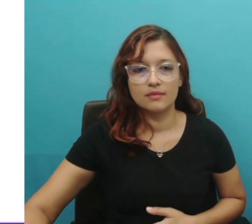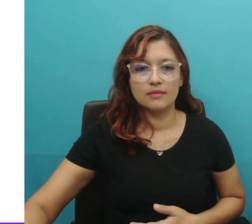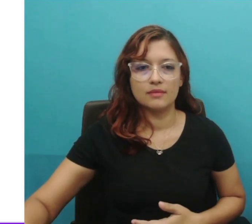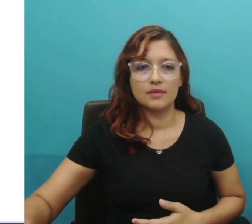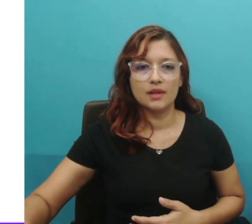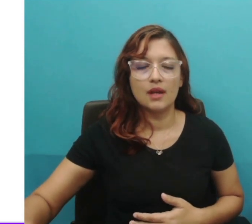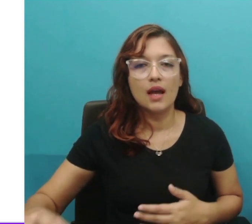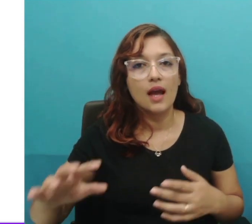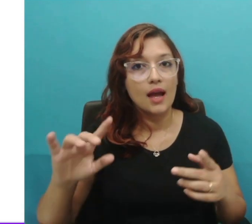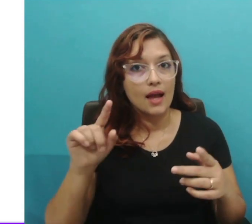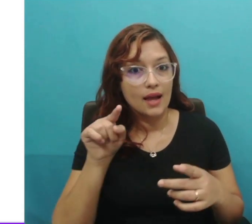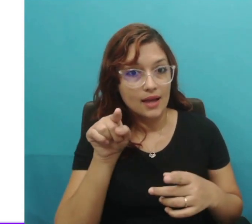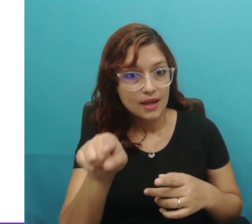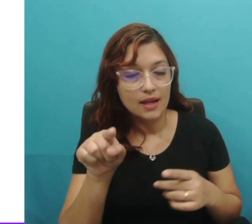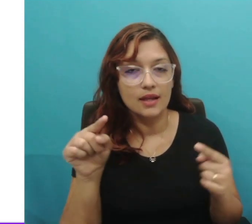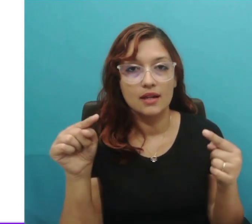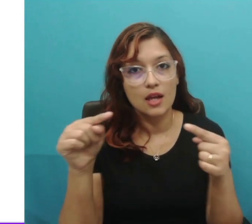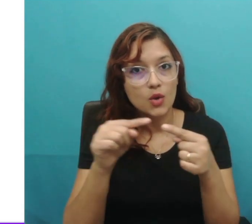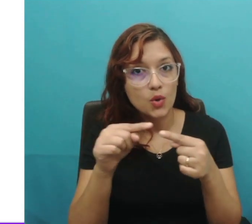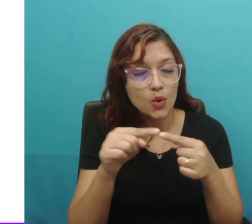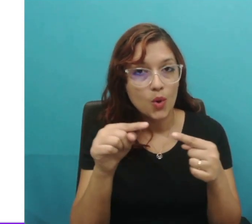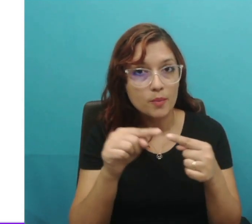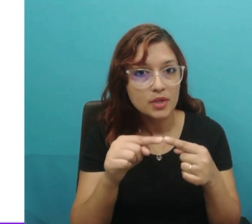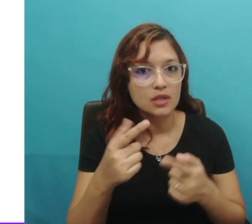como meu, minha.